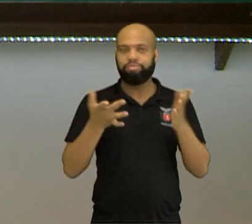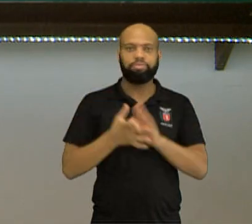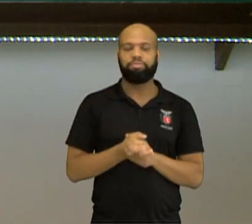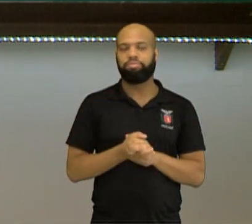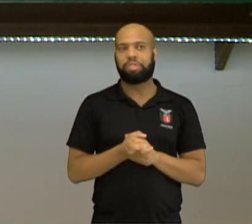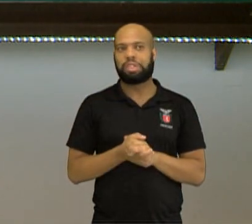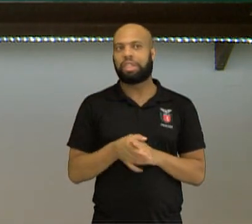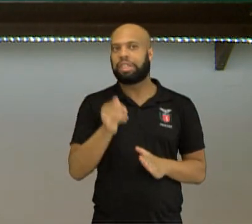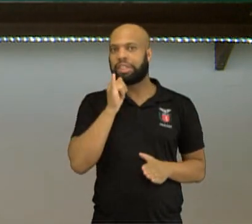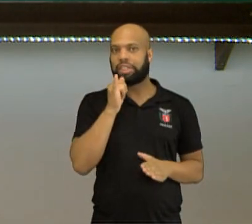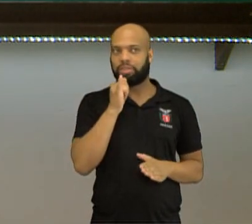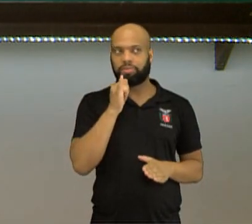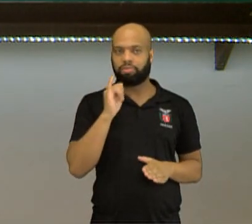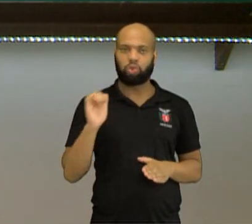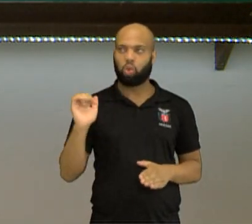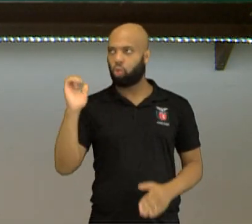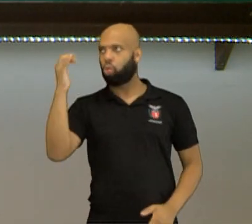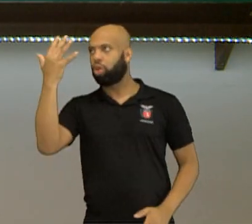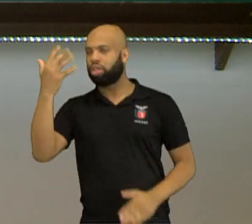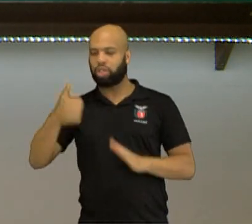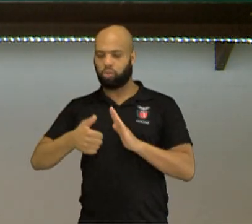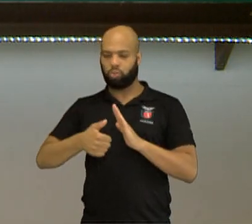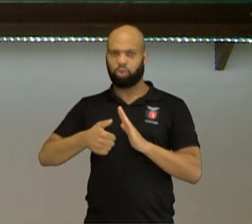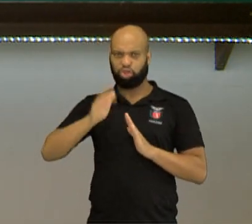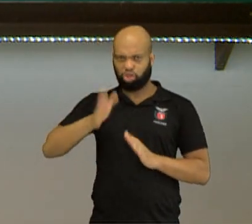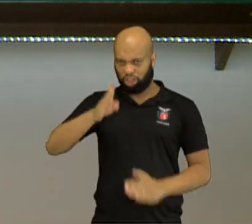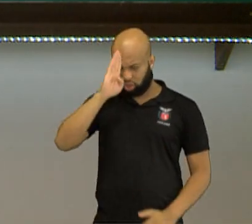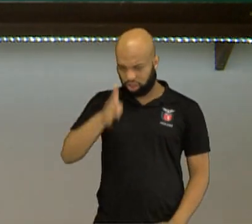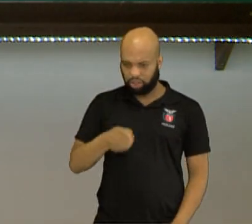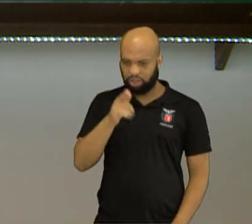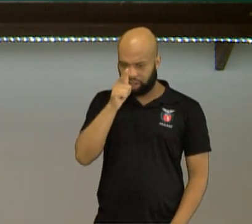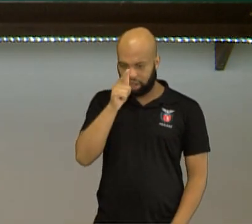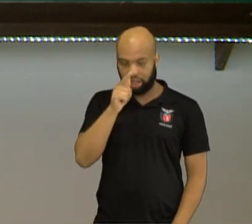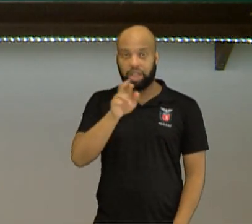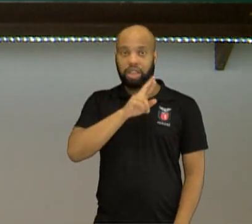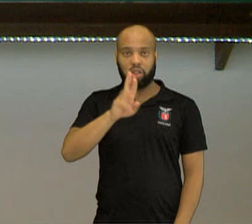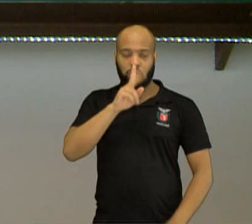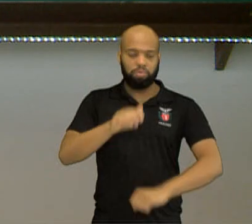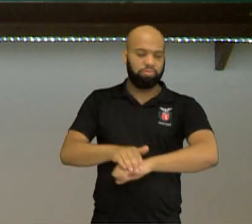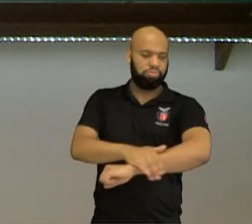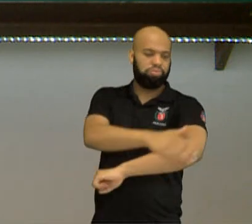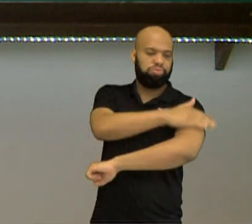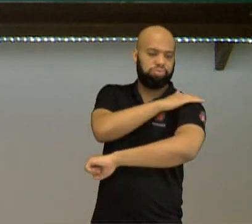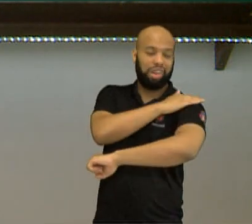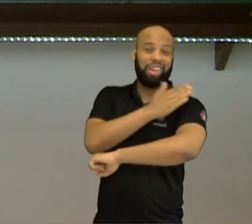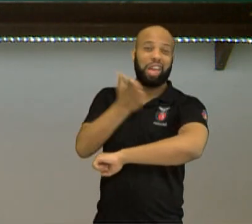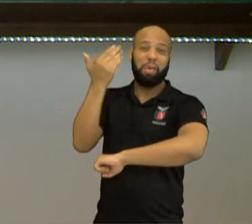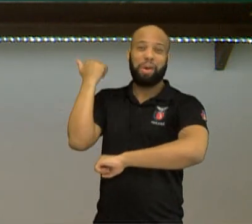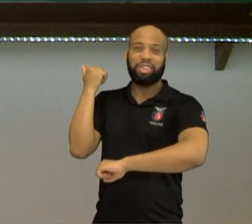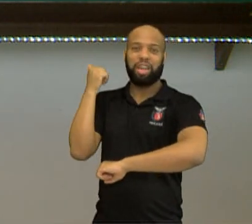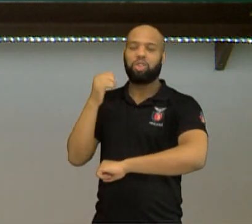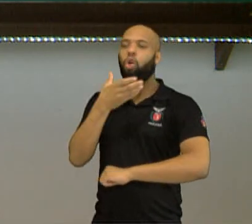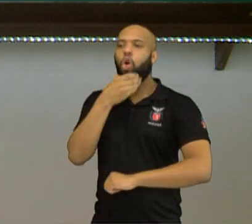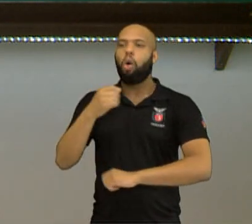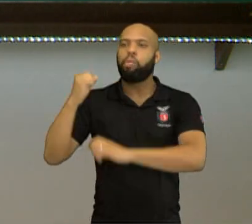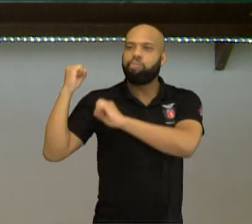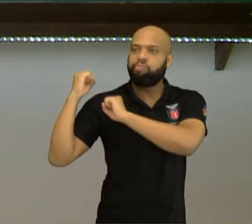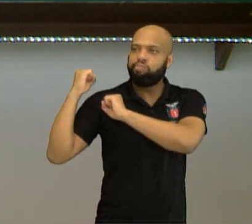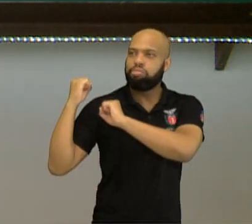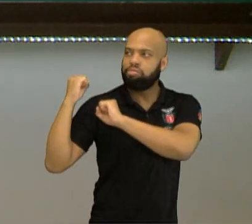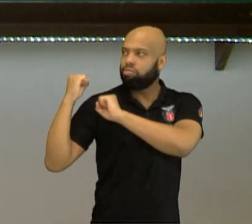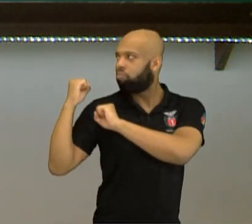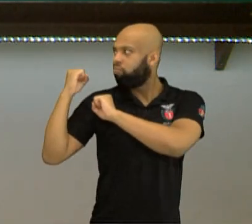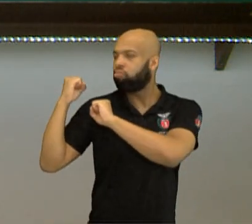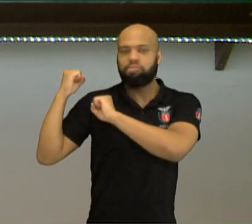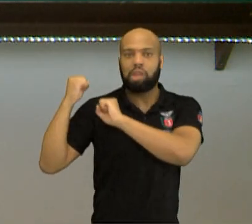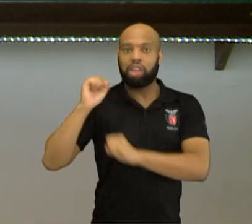não aconteceu primeiramente na Grécia, né? O homem da pré-história, ele já encenava, né? Ele